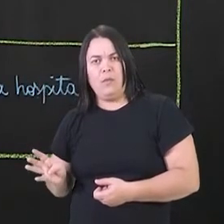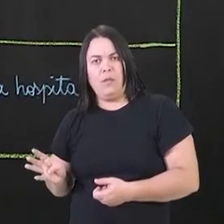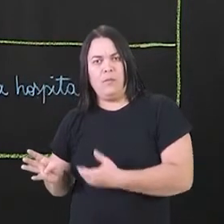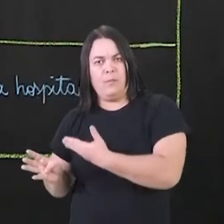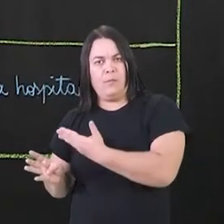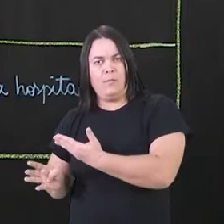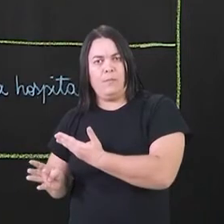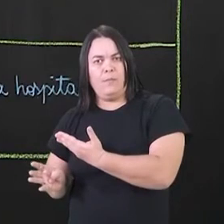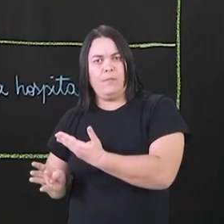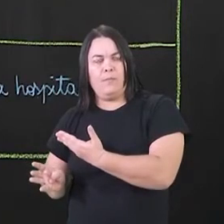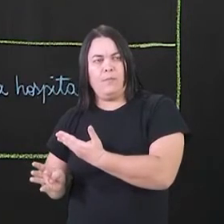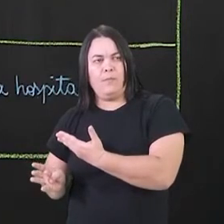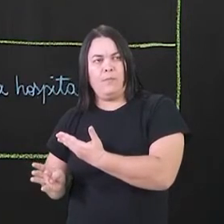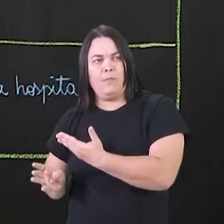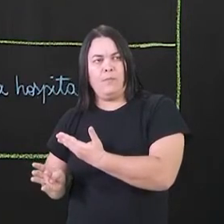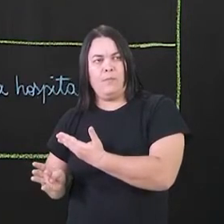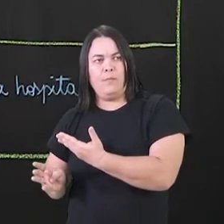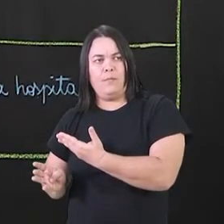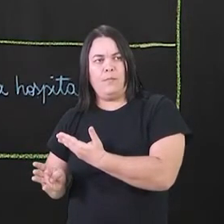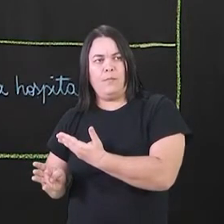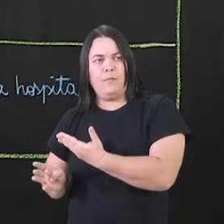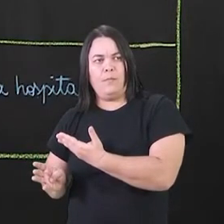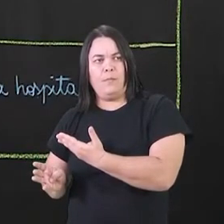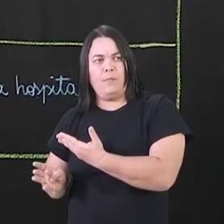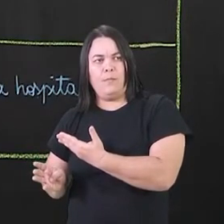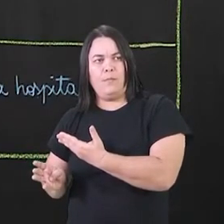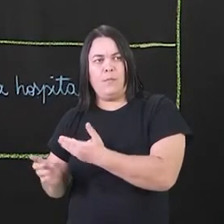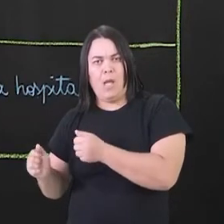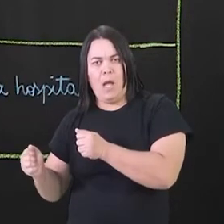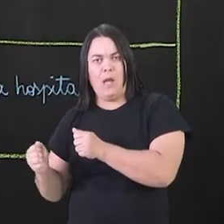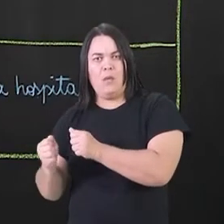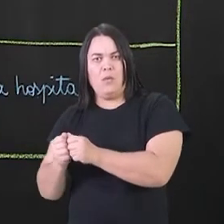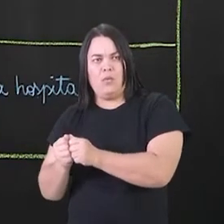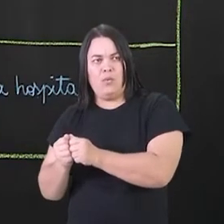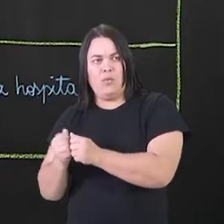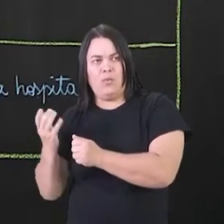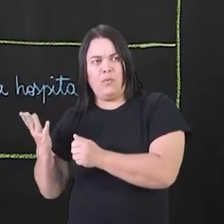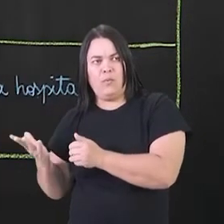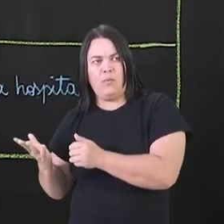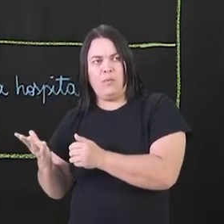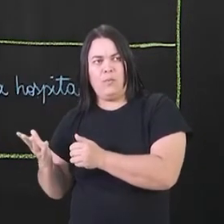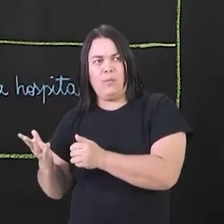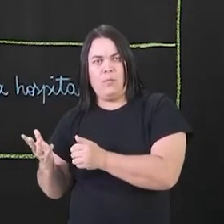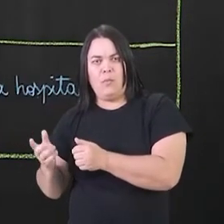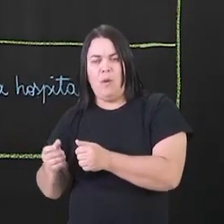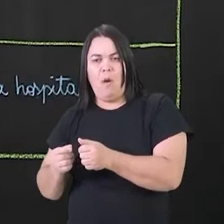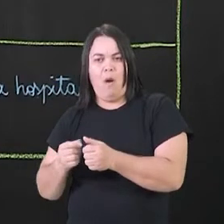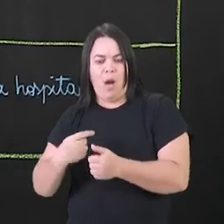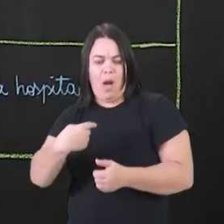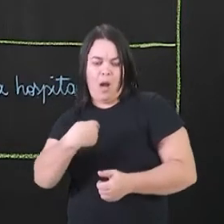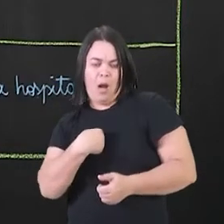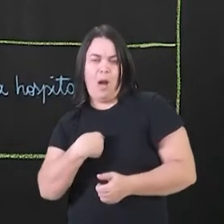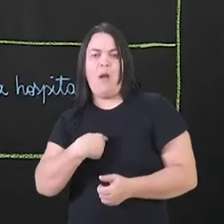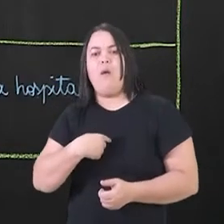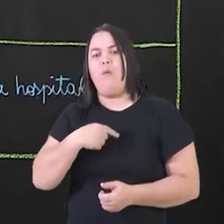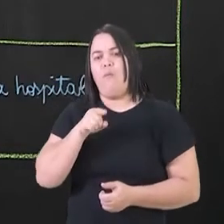visitar, independente se ele está perto da primeira pessoa,